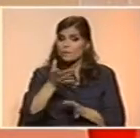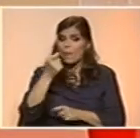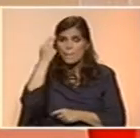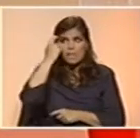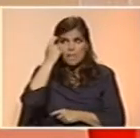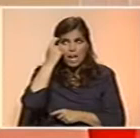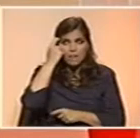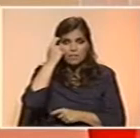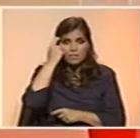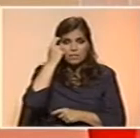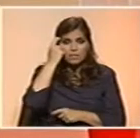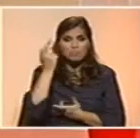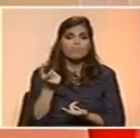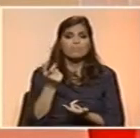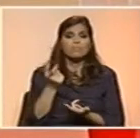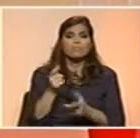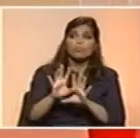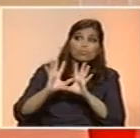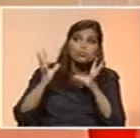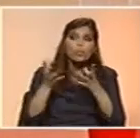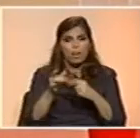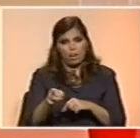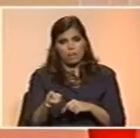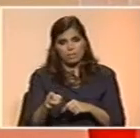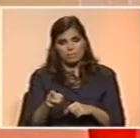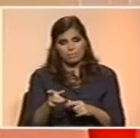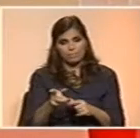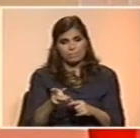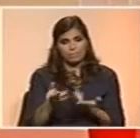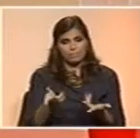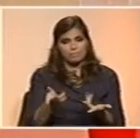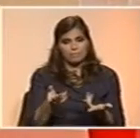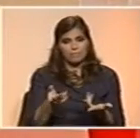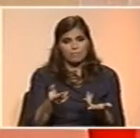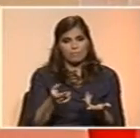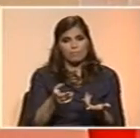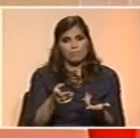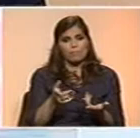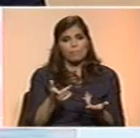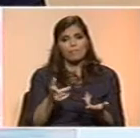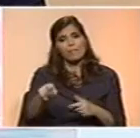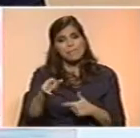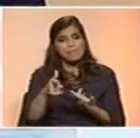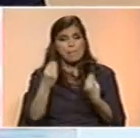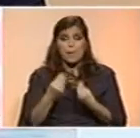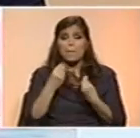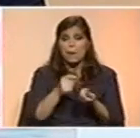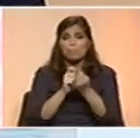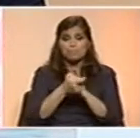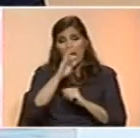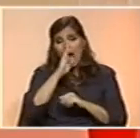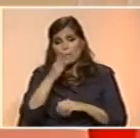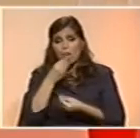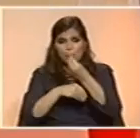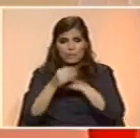conjunto. E o conjunto... Ao conjunto não dá jeito que se mude o regime alimentar. É certo que estes processos são sempre